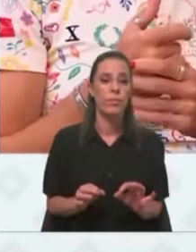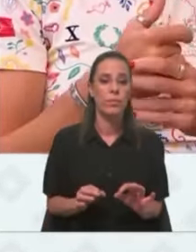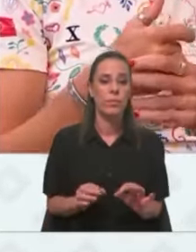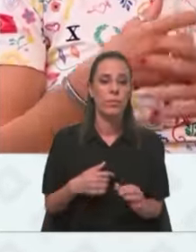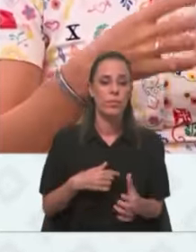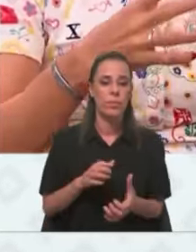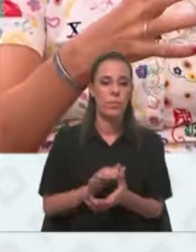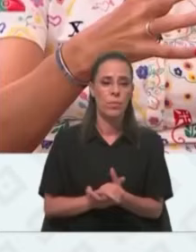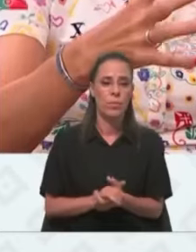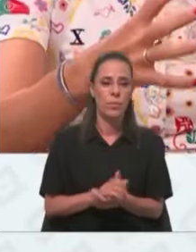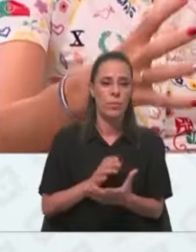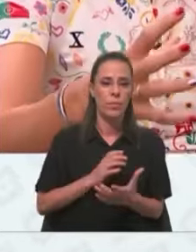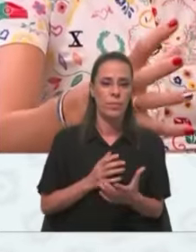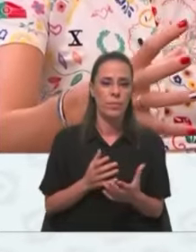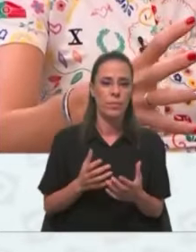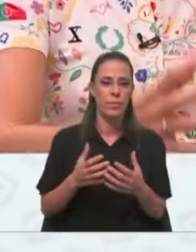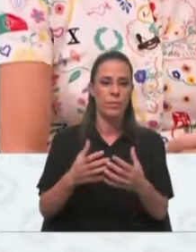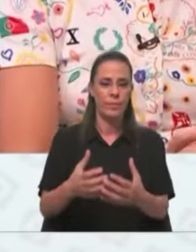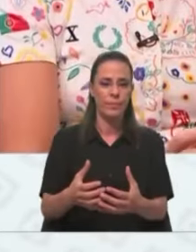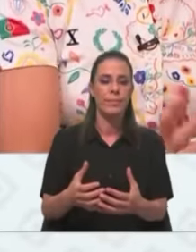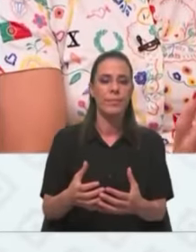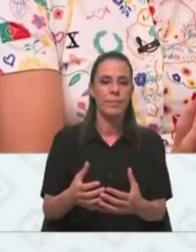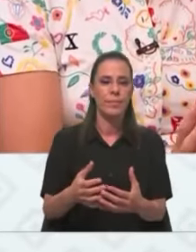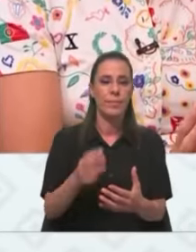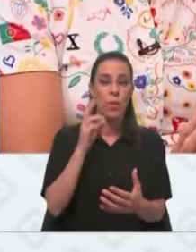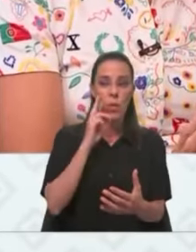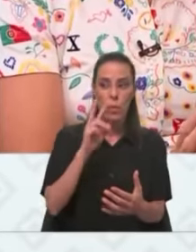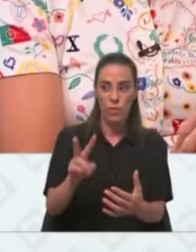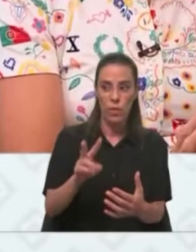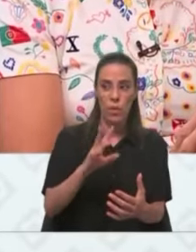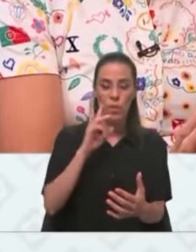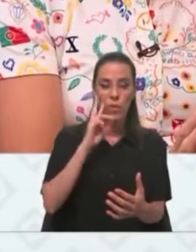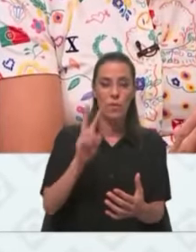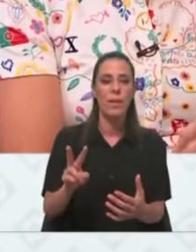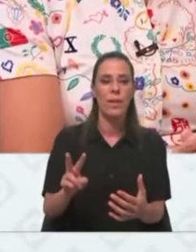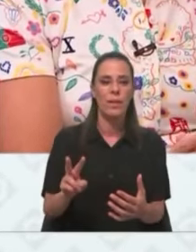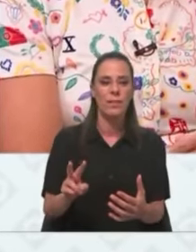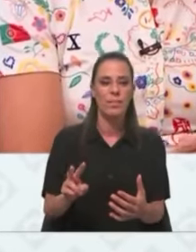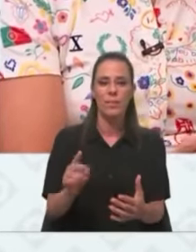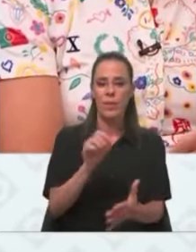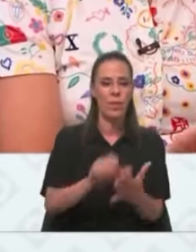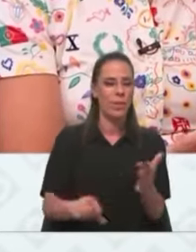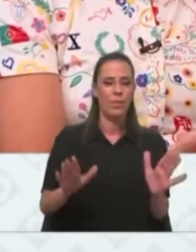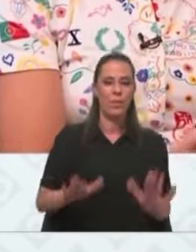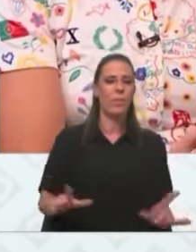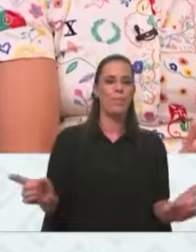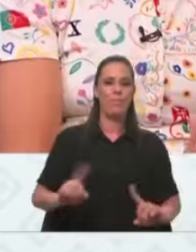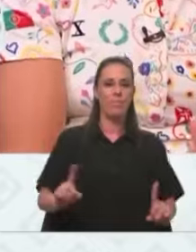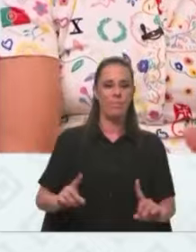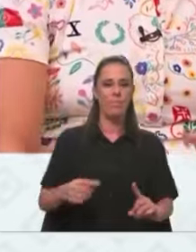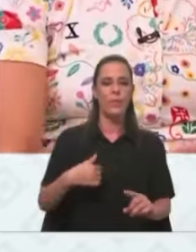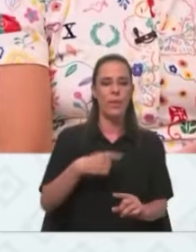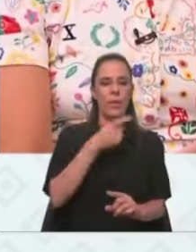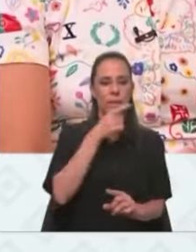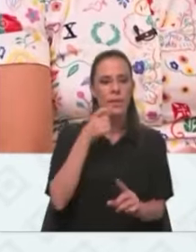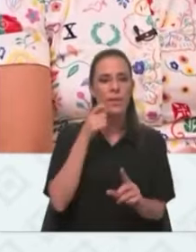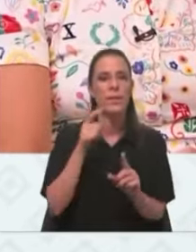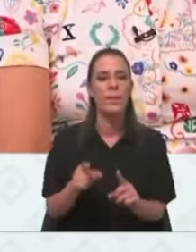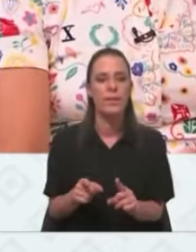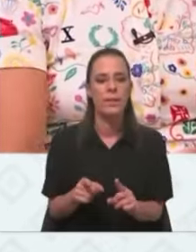meu esposo meteu ele ao pé das baias e eu vi ele e eu não posso parar. Porque eu tinha feito uma promessa a